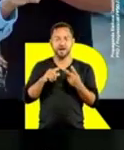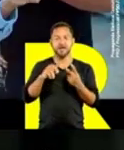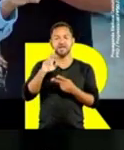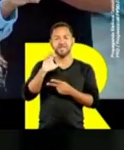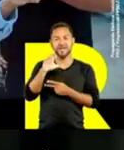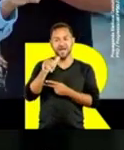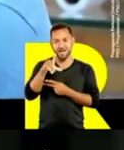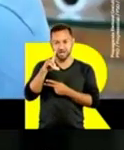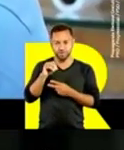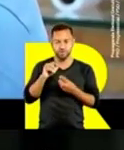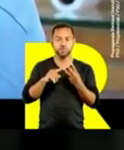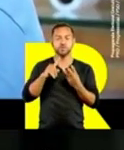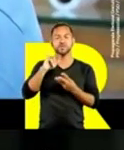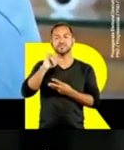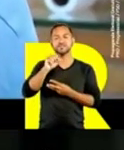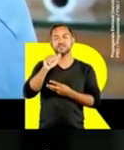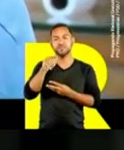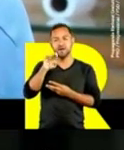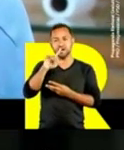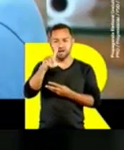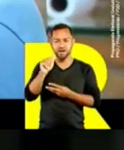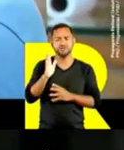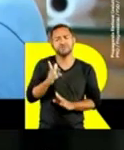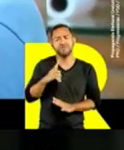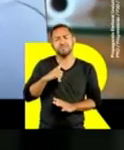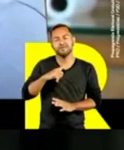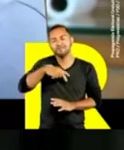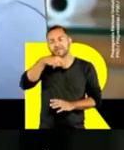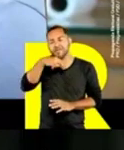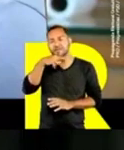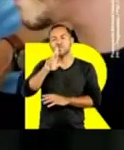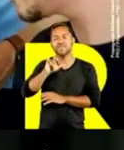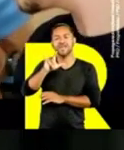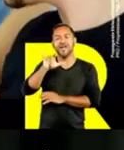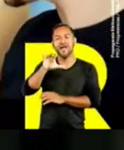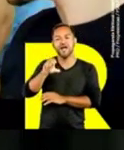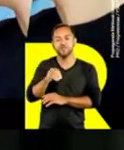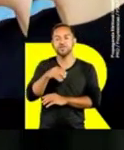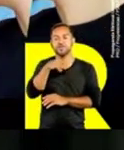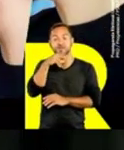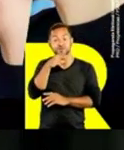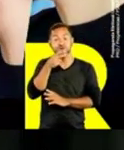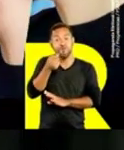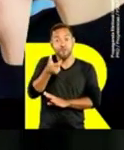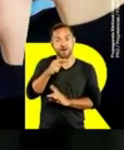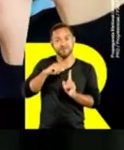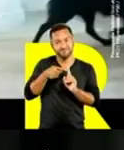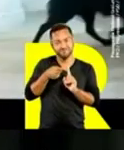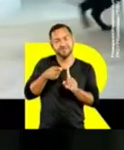e a Isabela. Já tem um netinho, o Ricardinho Neto. E tá vindo mais